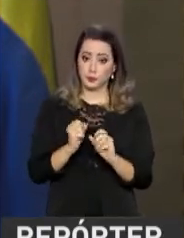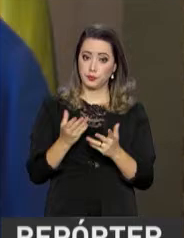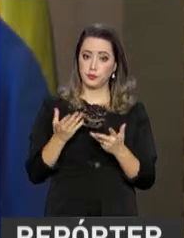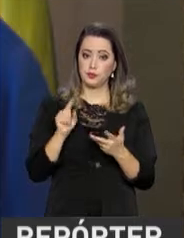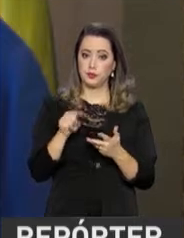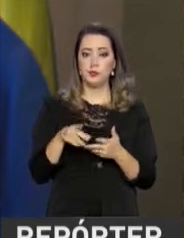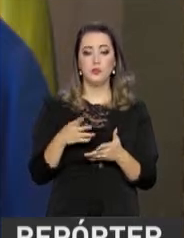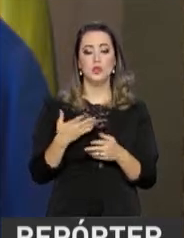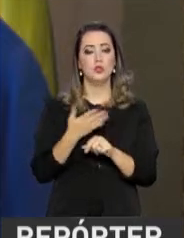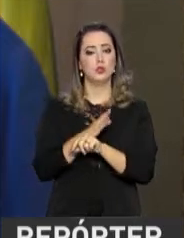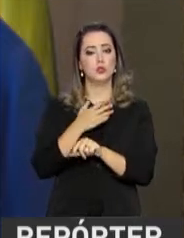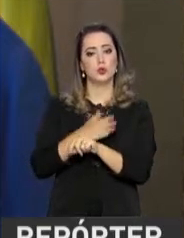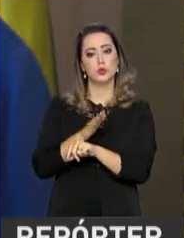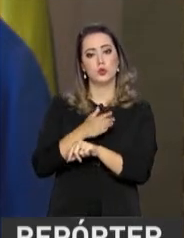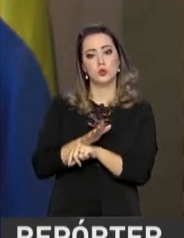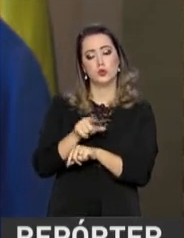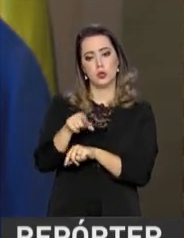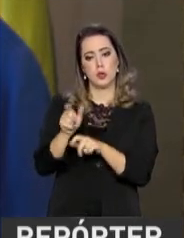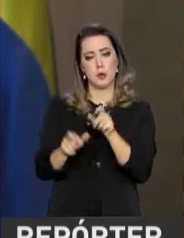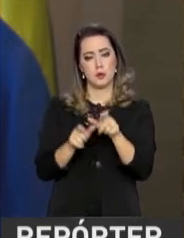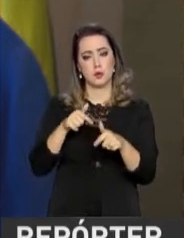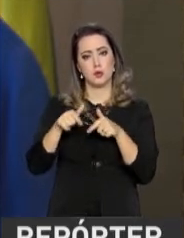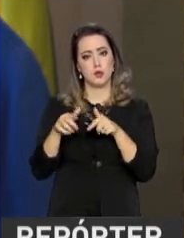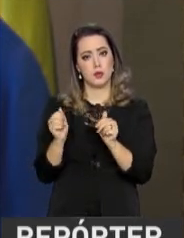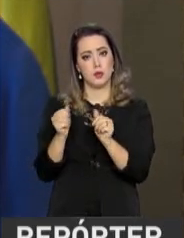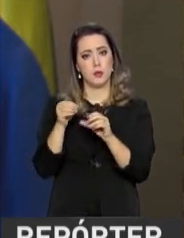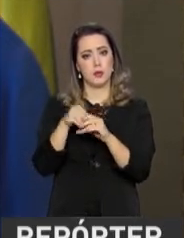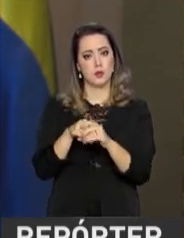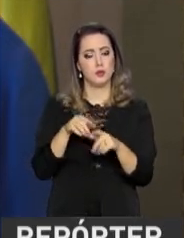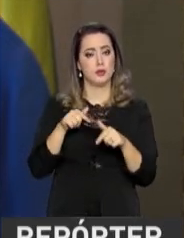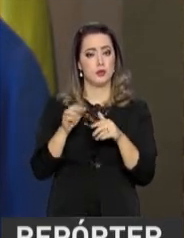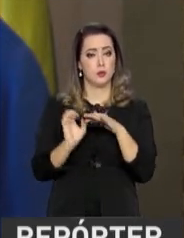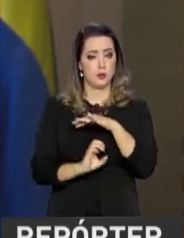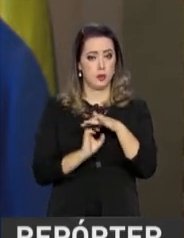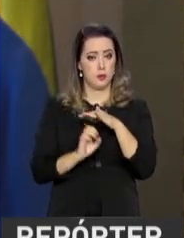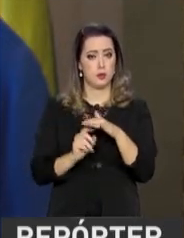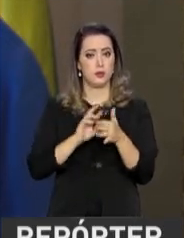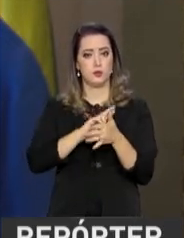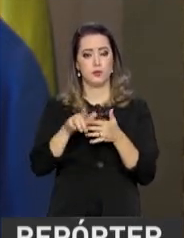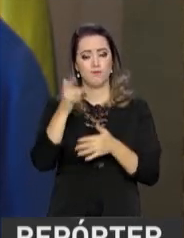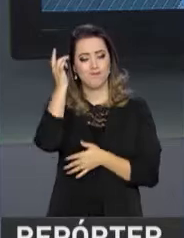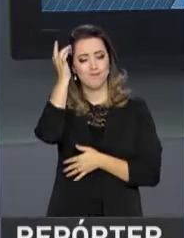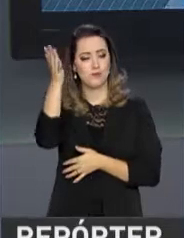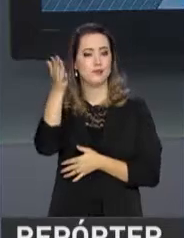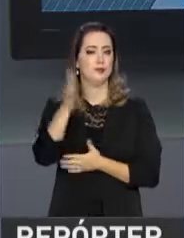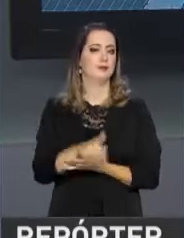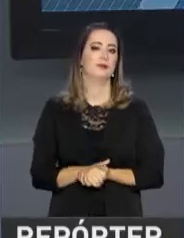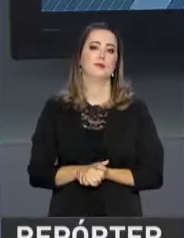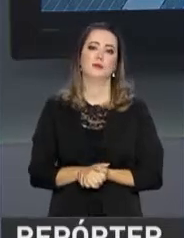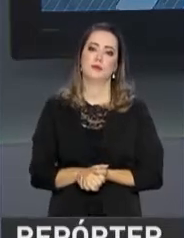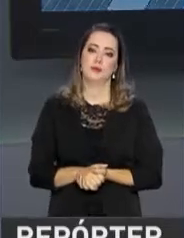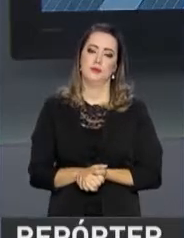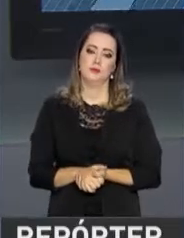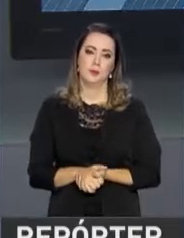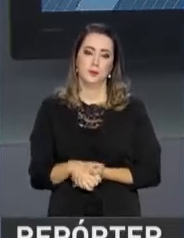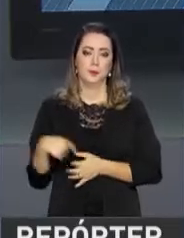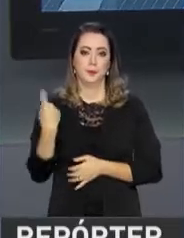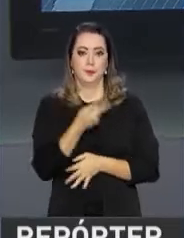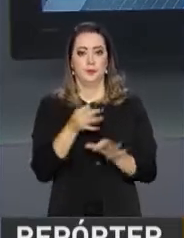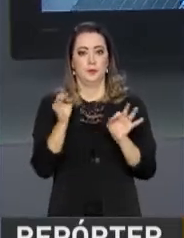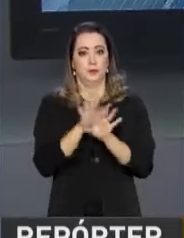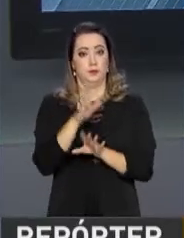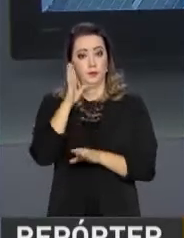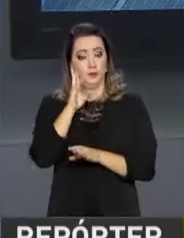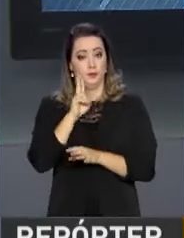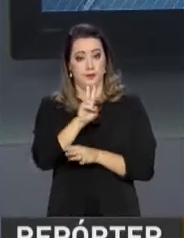possibilidades de qualificação para os seus empregados, então são muitas facilidades. Nós ficamos por aqui. Você